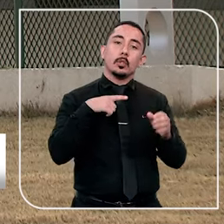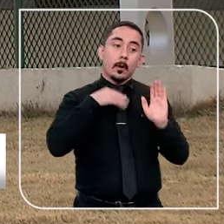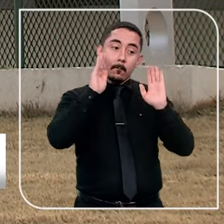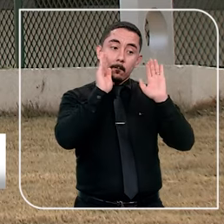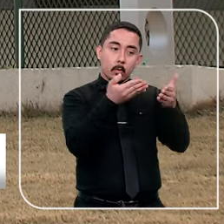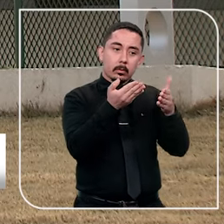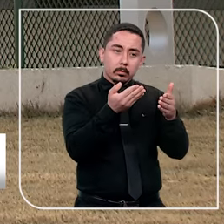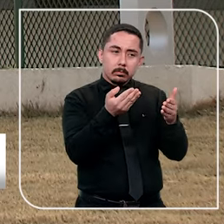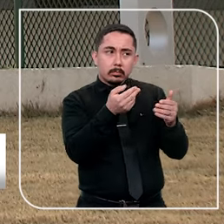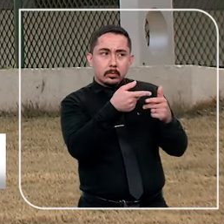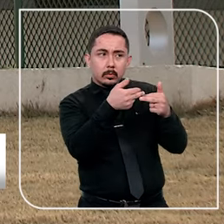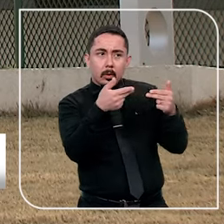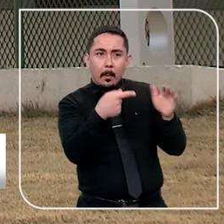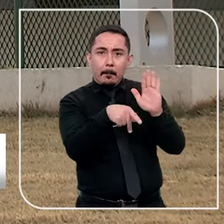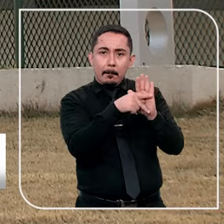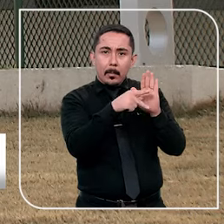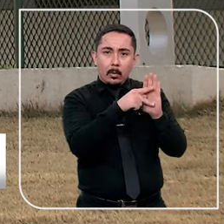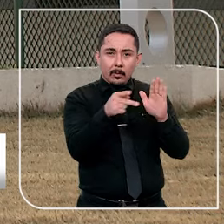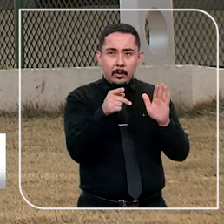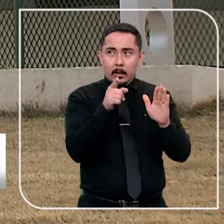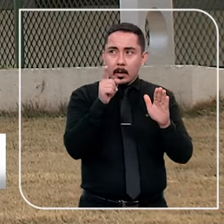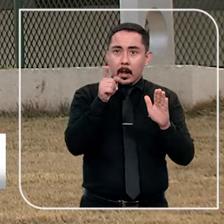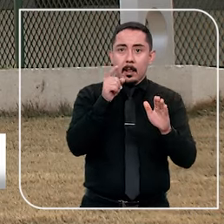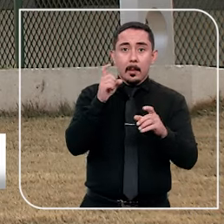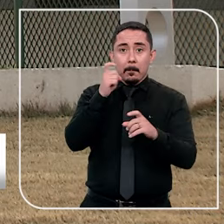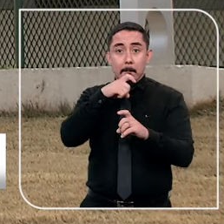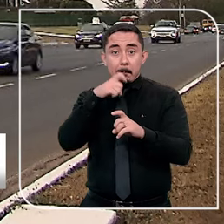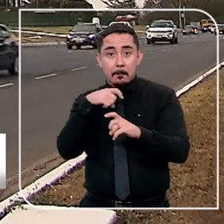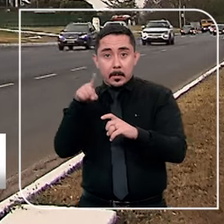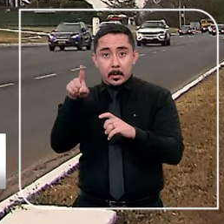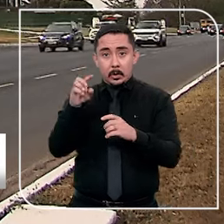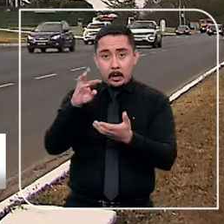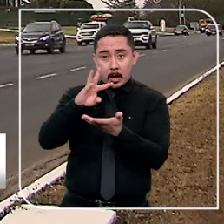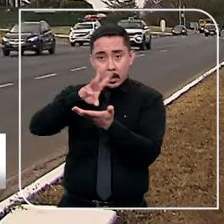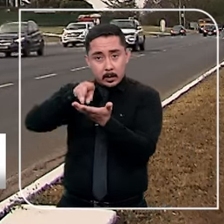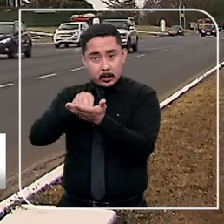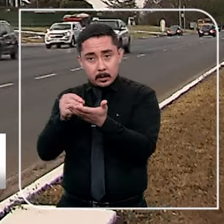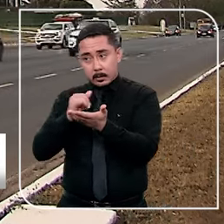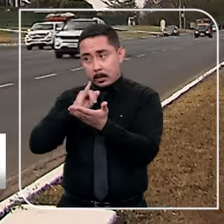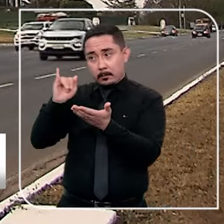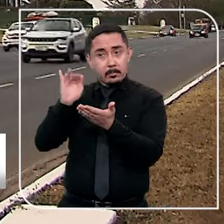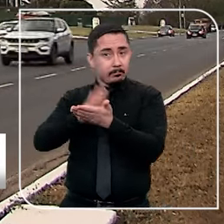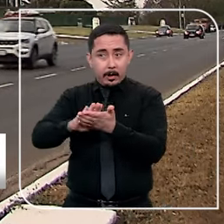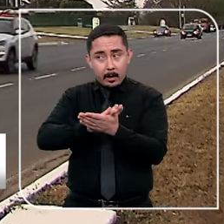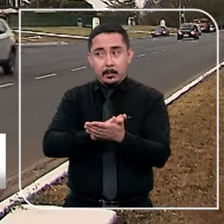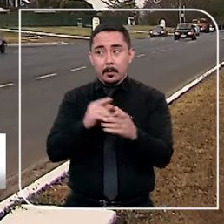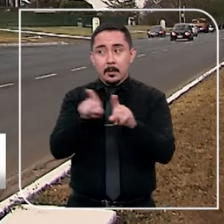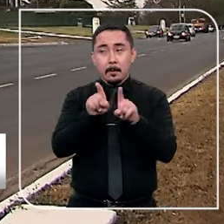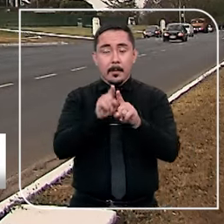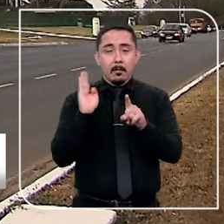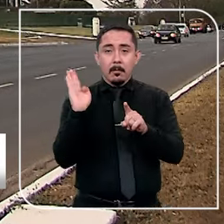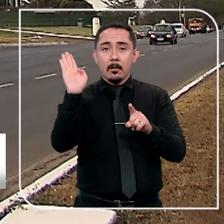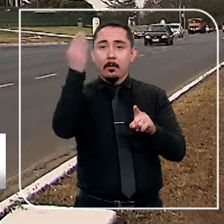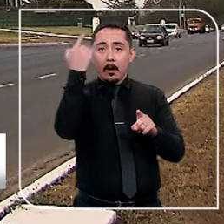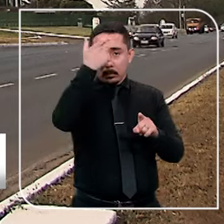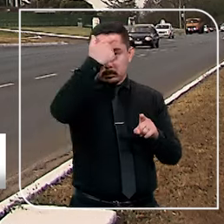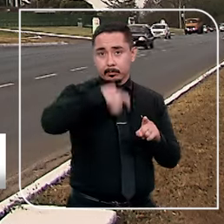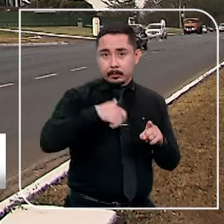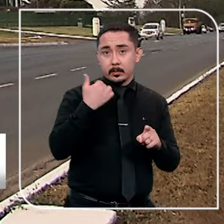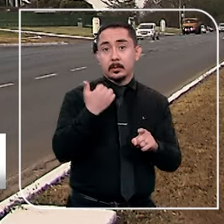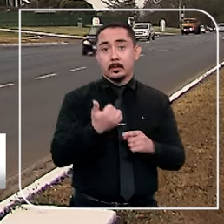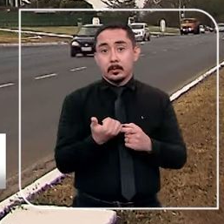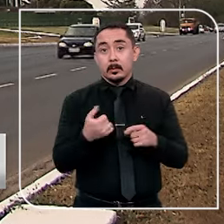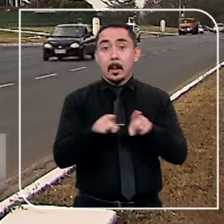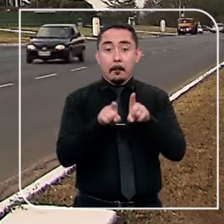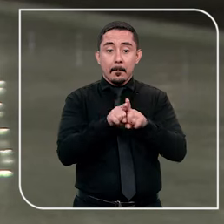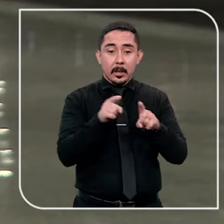teriam se especializado em praticar atos como sonegação fiscal apropriação indébita previdenciária falsidade ideológica e